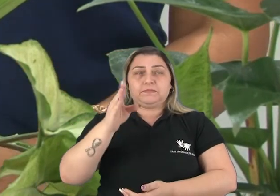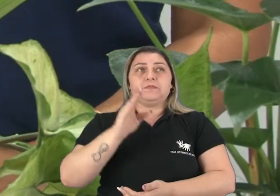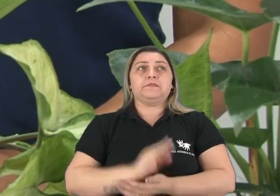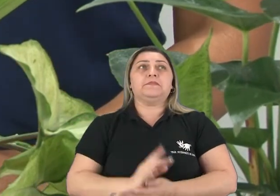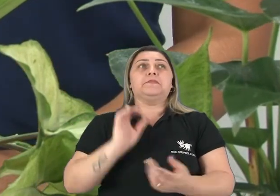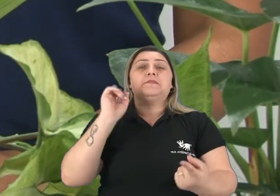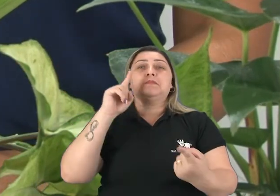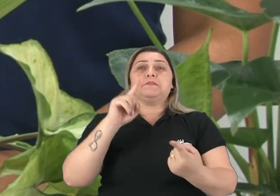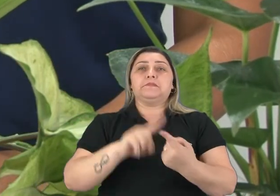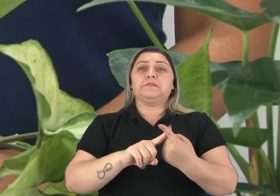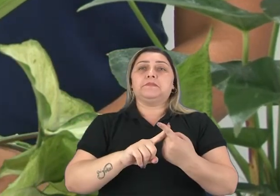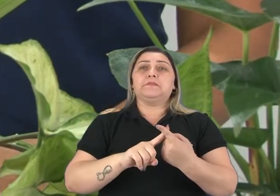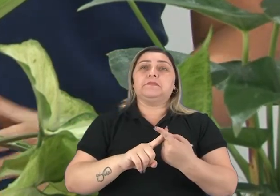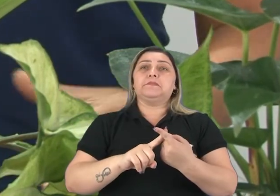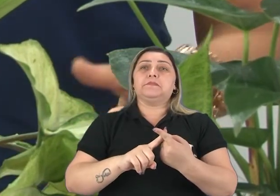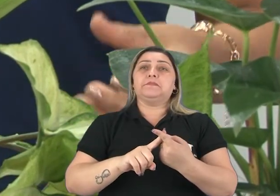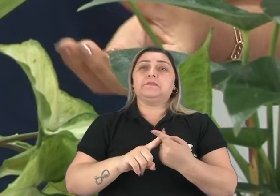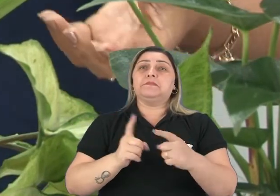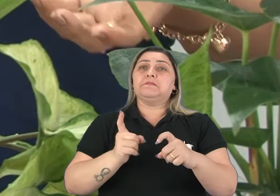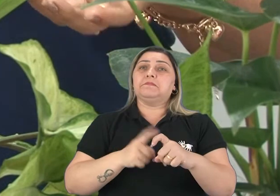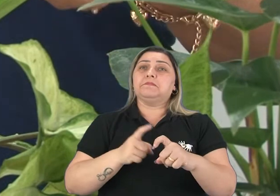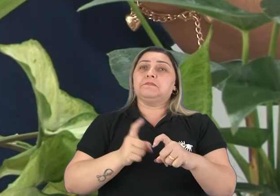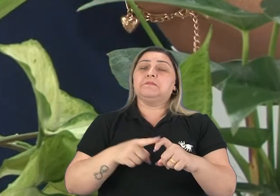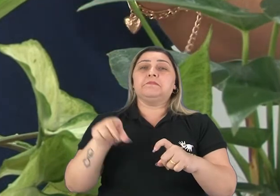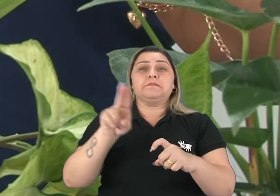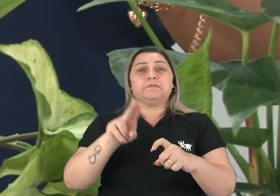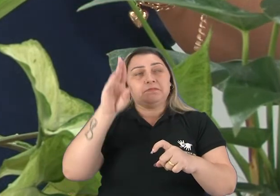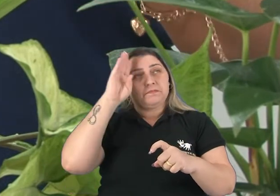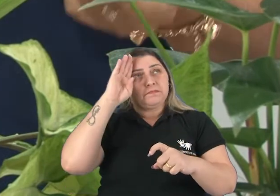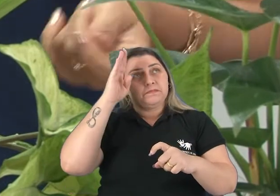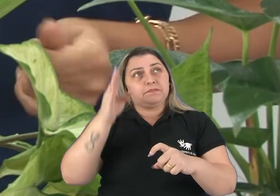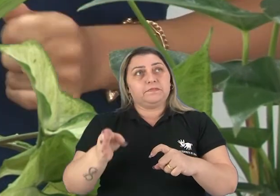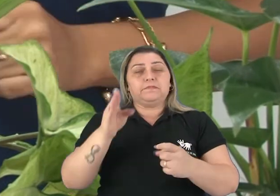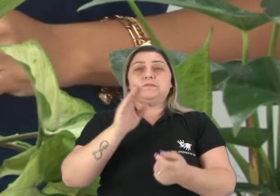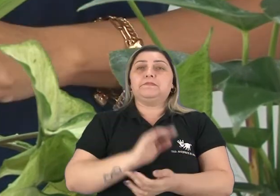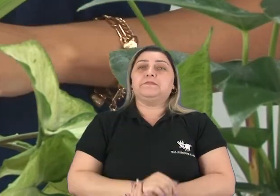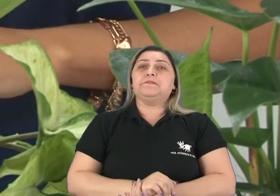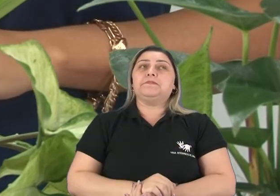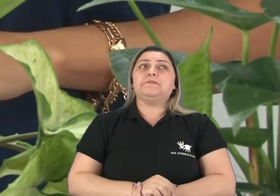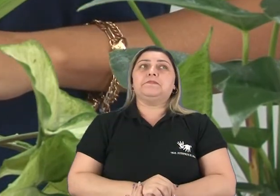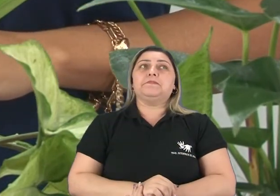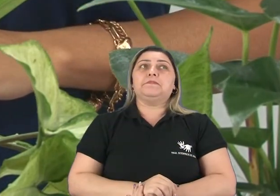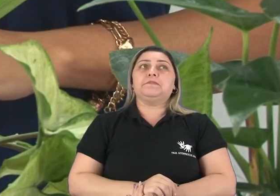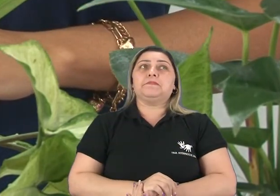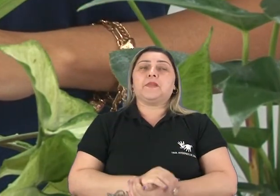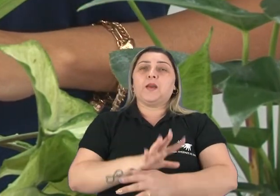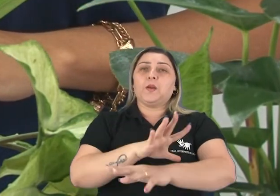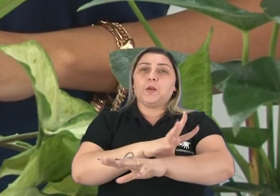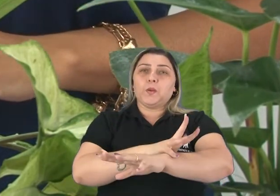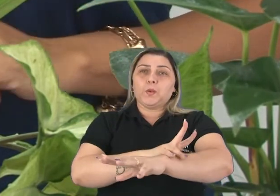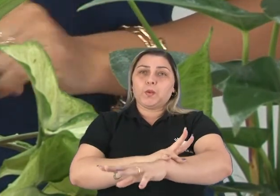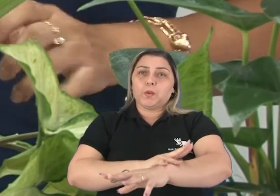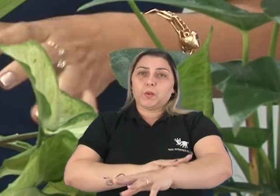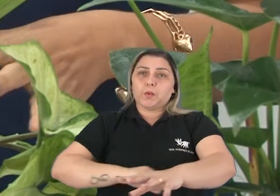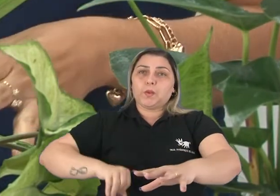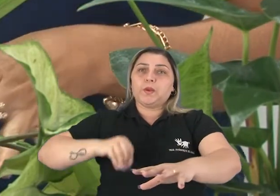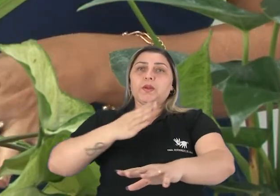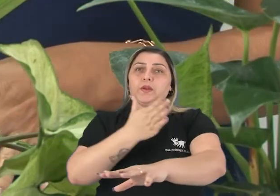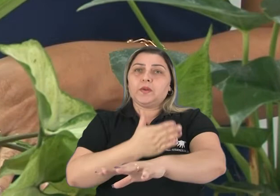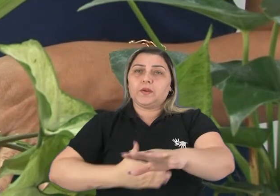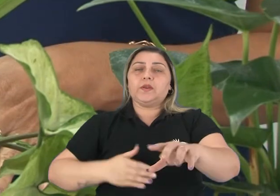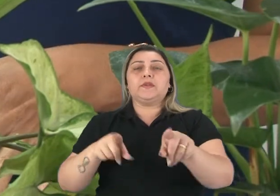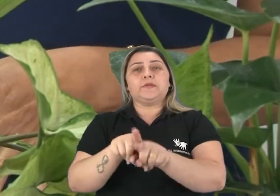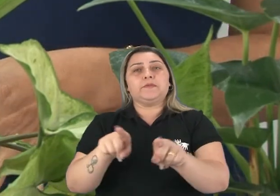função medicinal. Ela é utilizada principalmente para cicatrizar ferimentos.